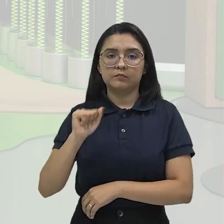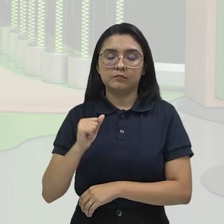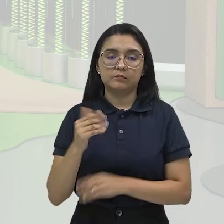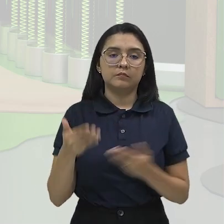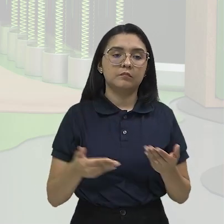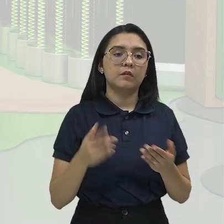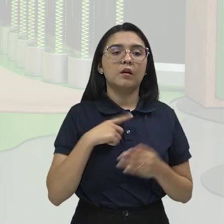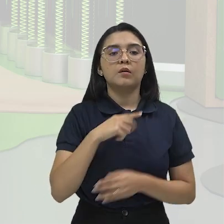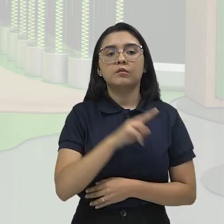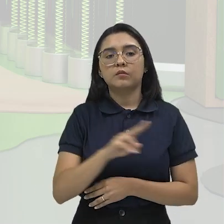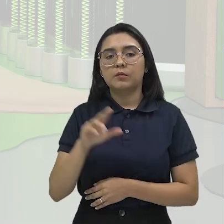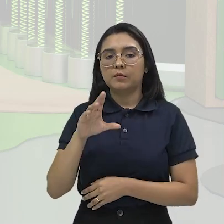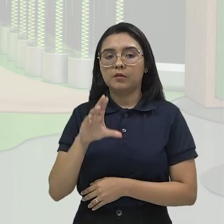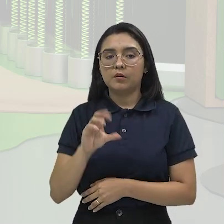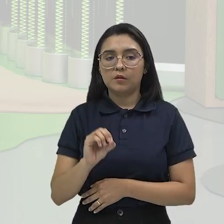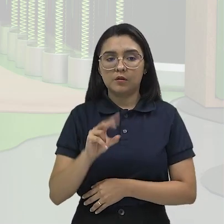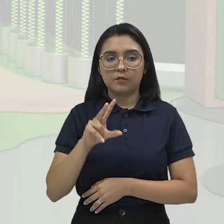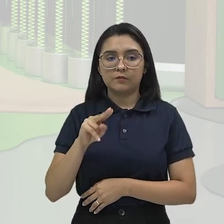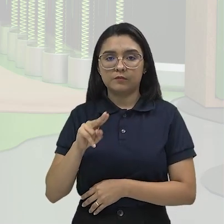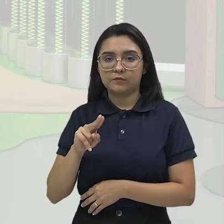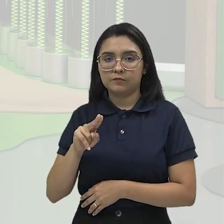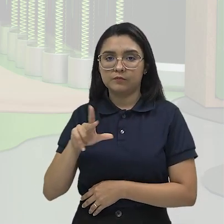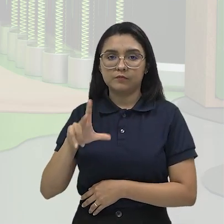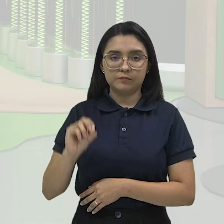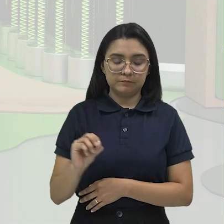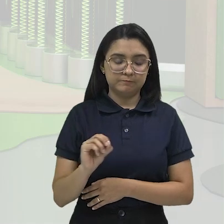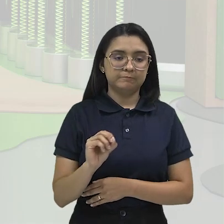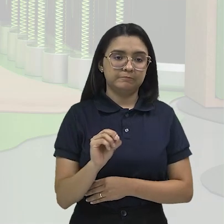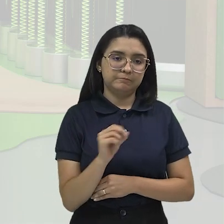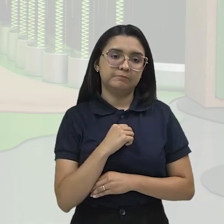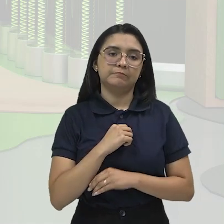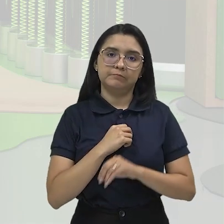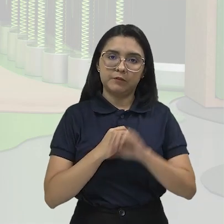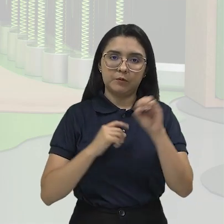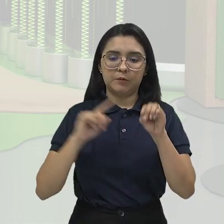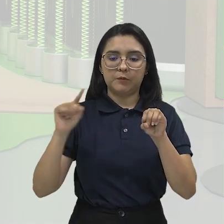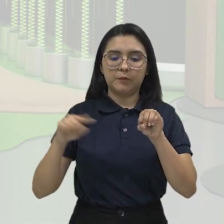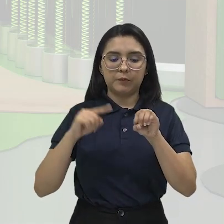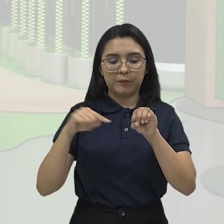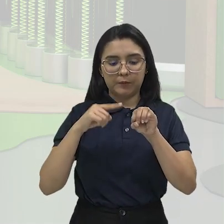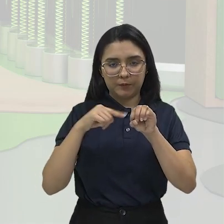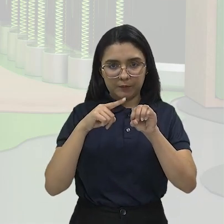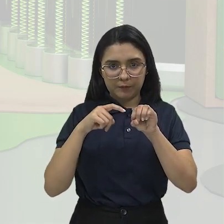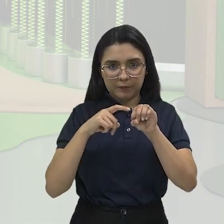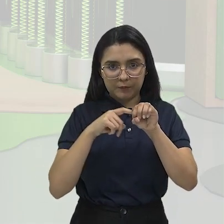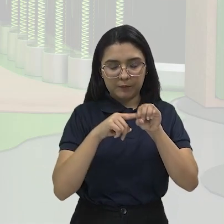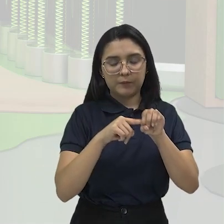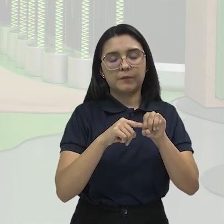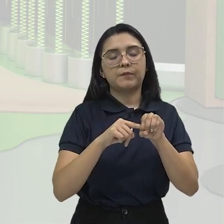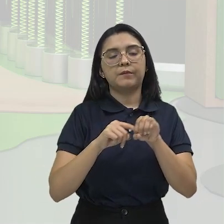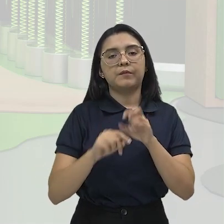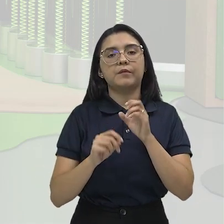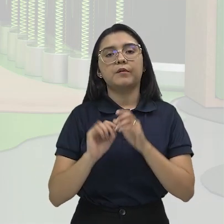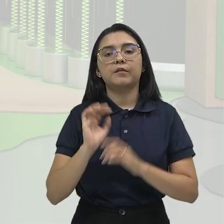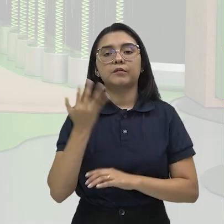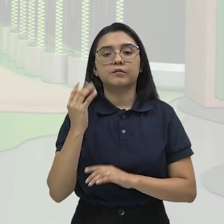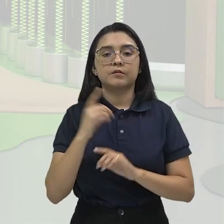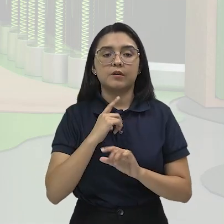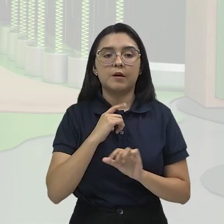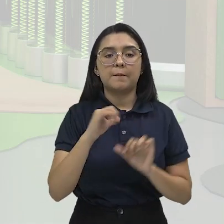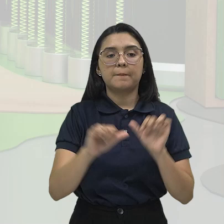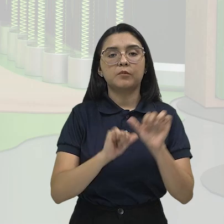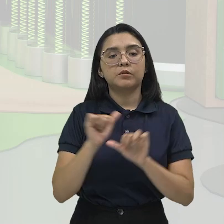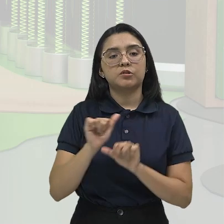de óvulo. Então é nesse momento desse encontro dessas duas células é que vai acontecer aí a mudança